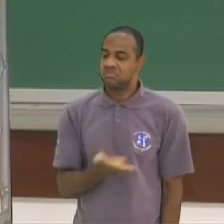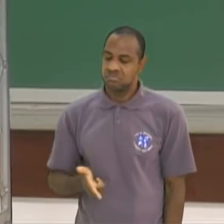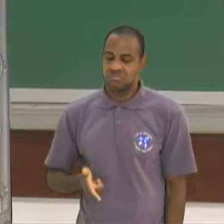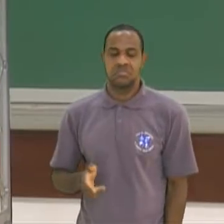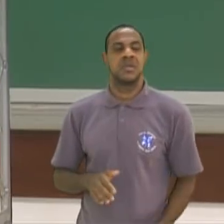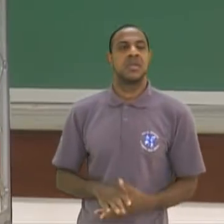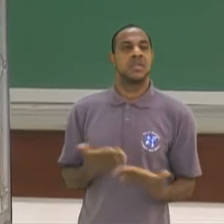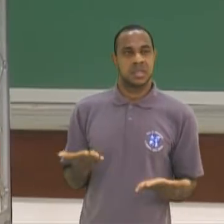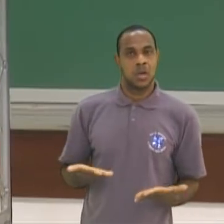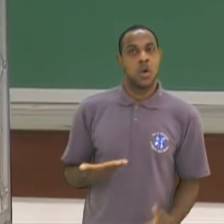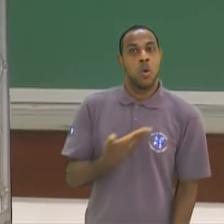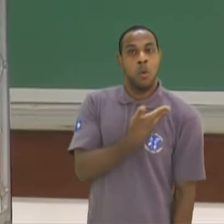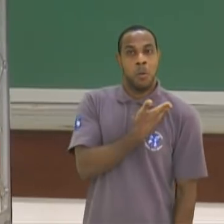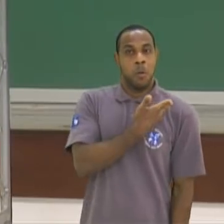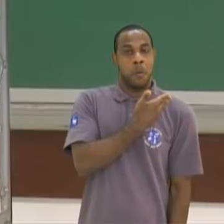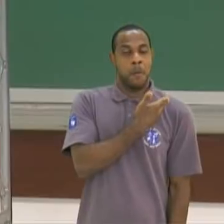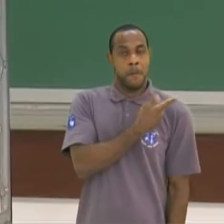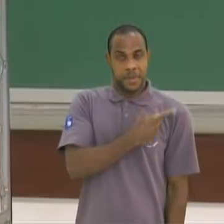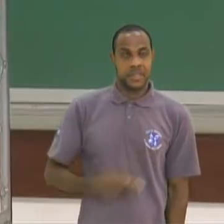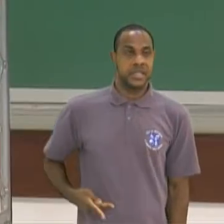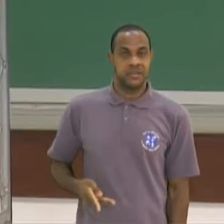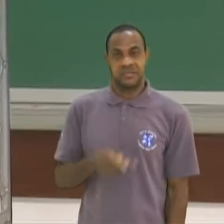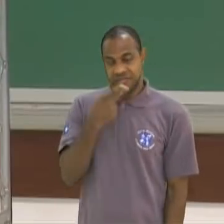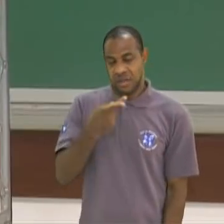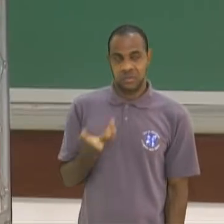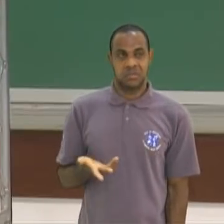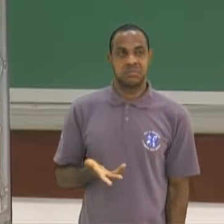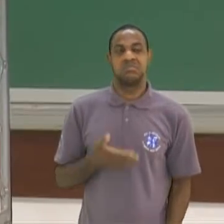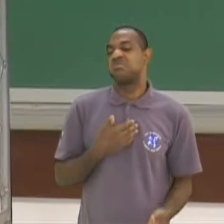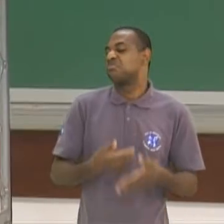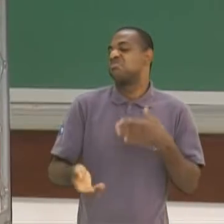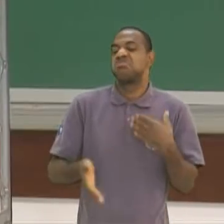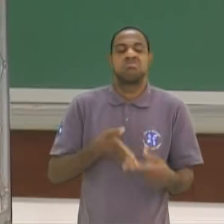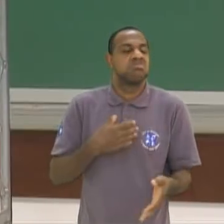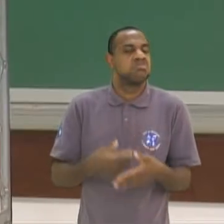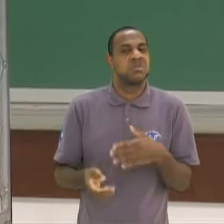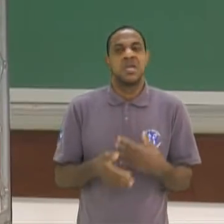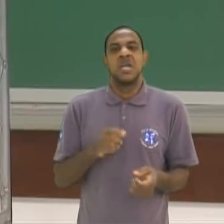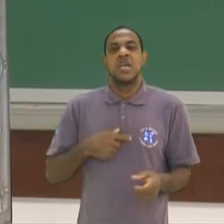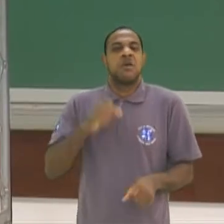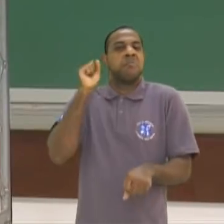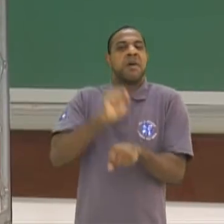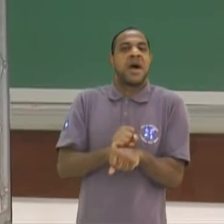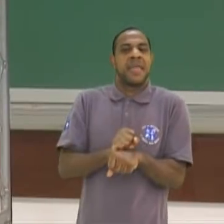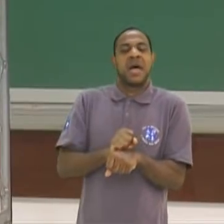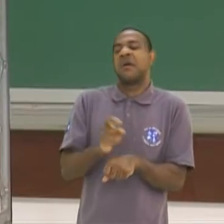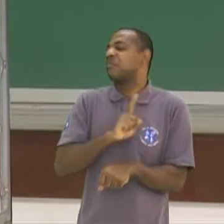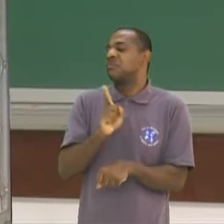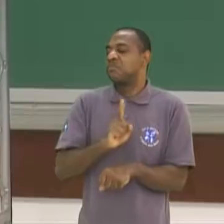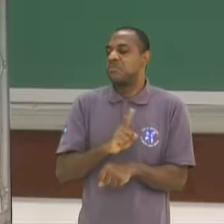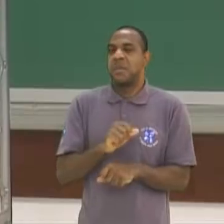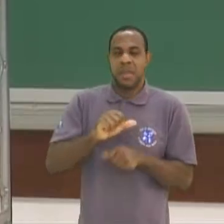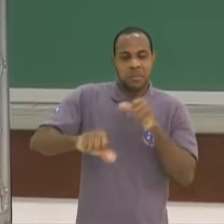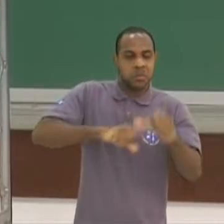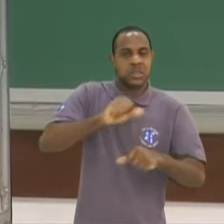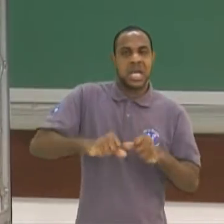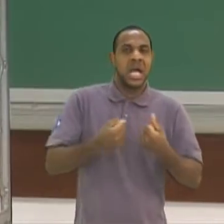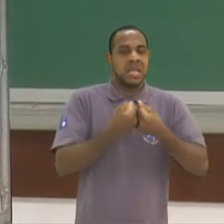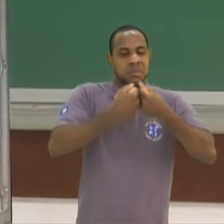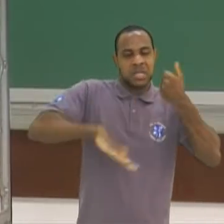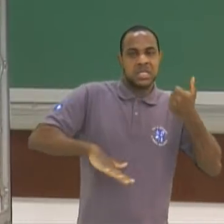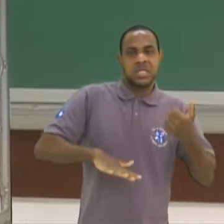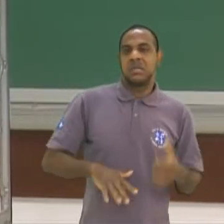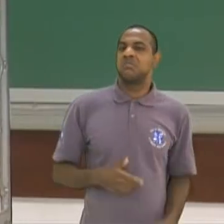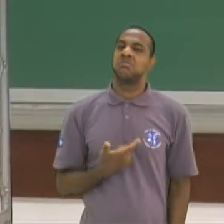presidente garantindo, não haveria atentado que freasse essa transição democrática no Brasil. E